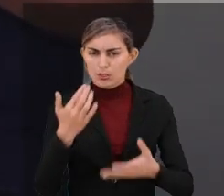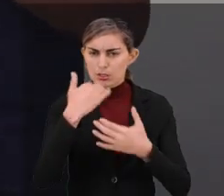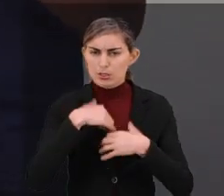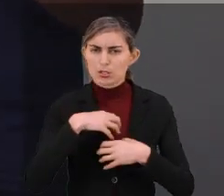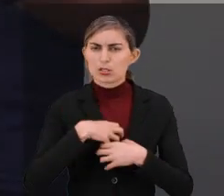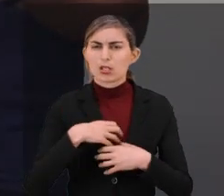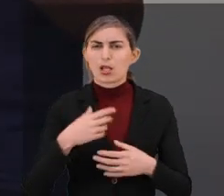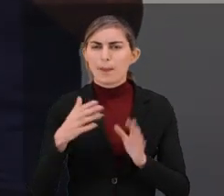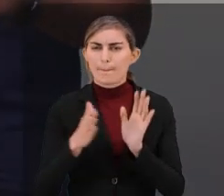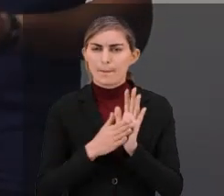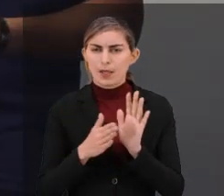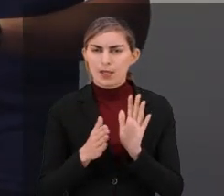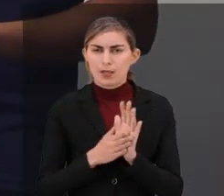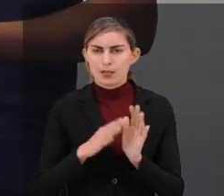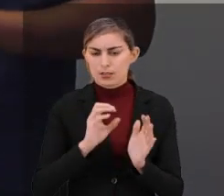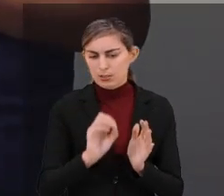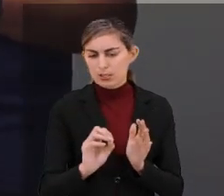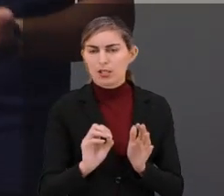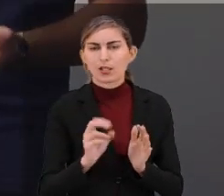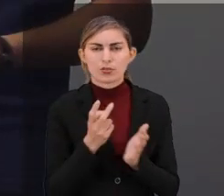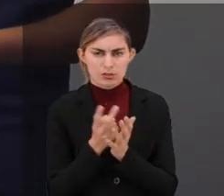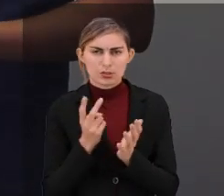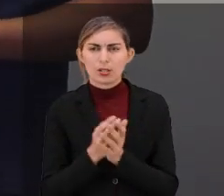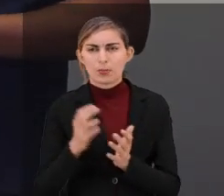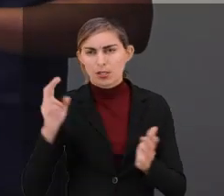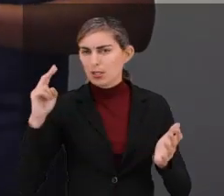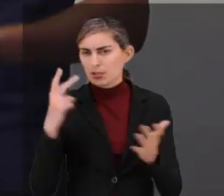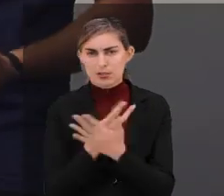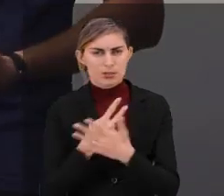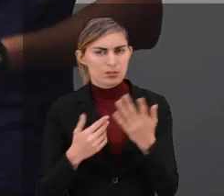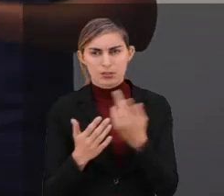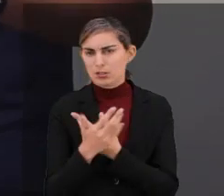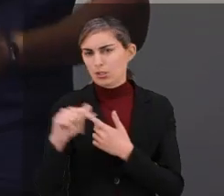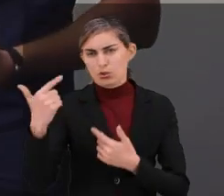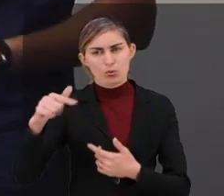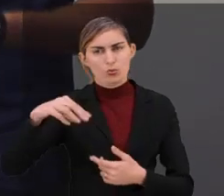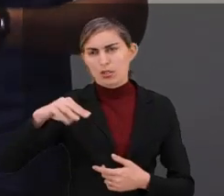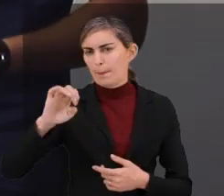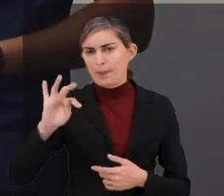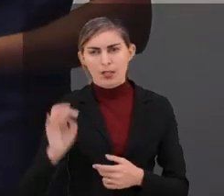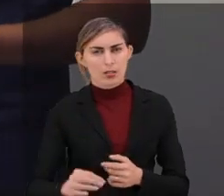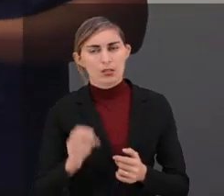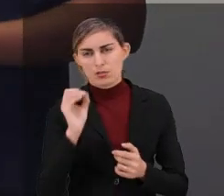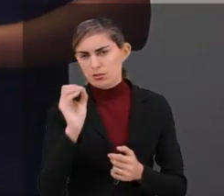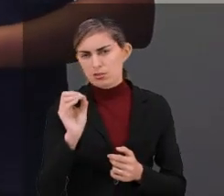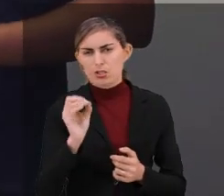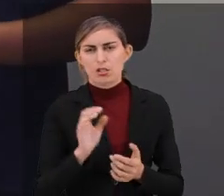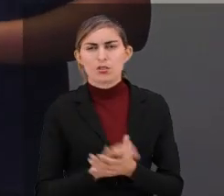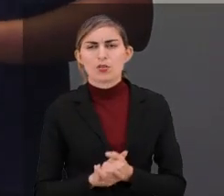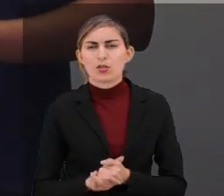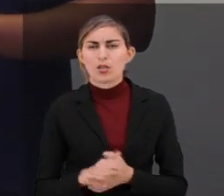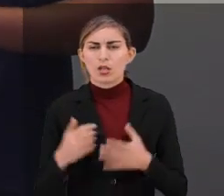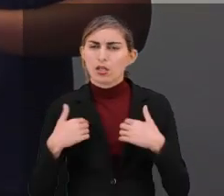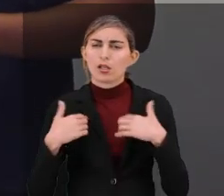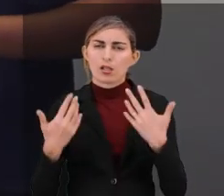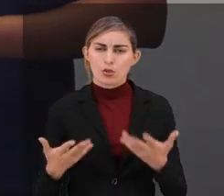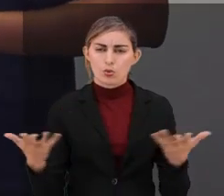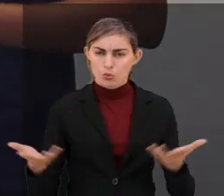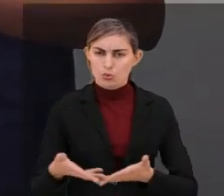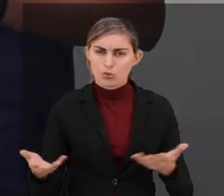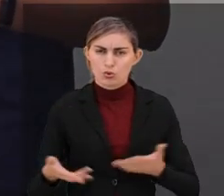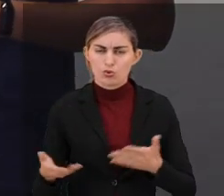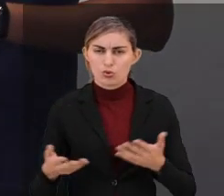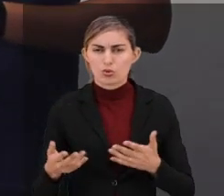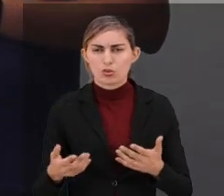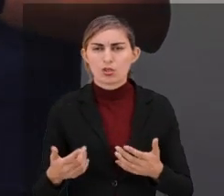dele, a minha meta é sempre 0, porque acidente não tem meta para acidente, a meta de acidente é 0, tá? E aí hoje